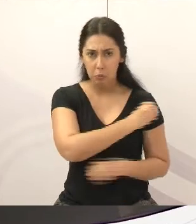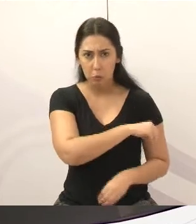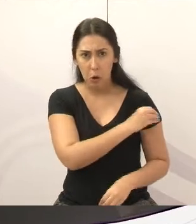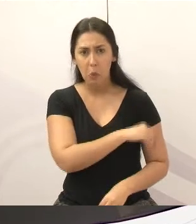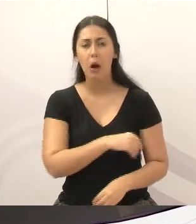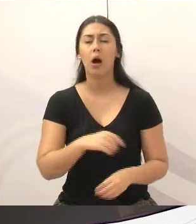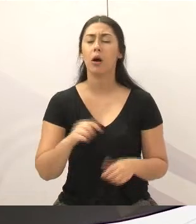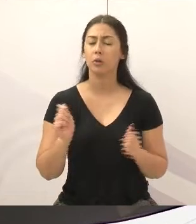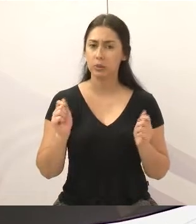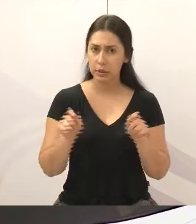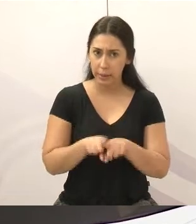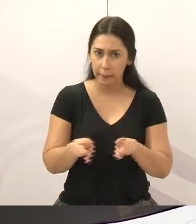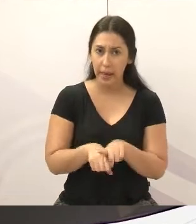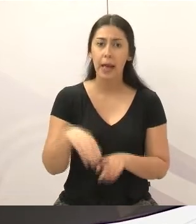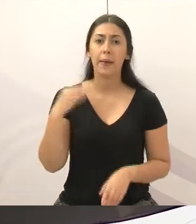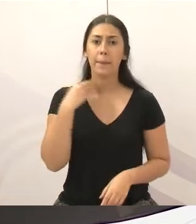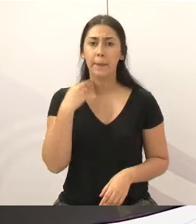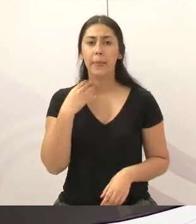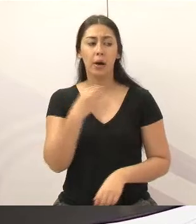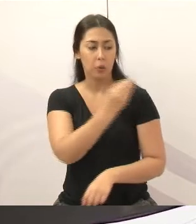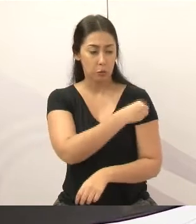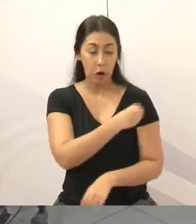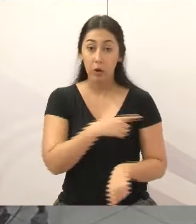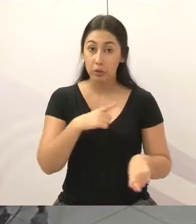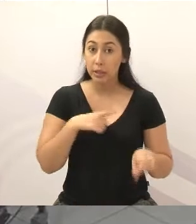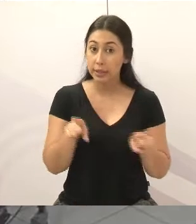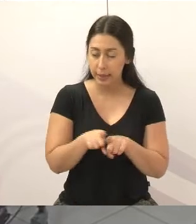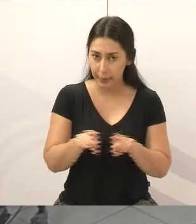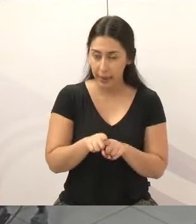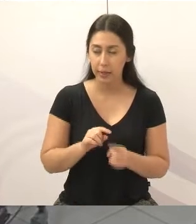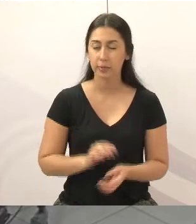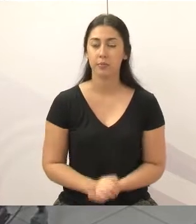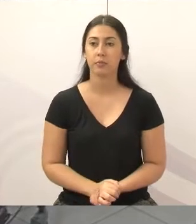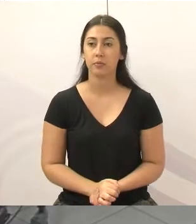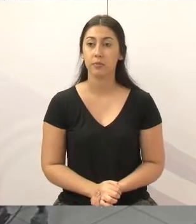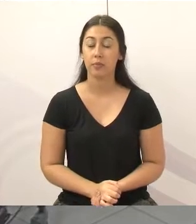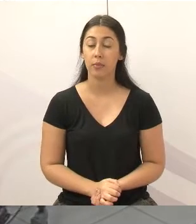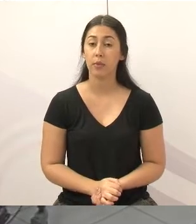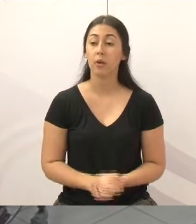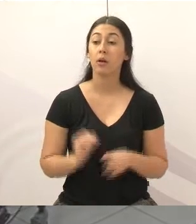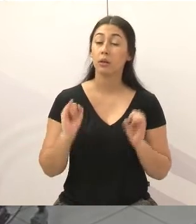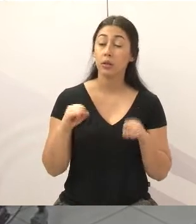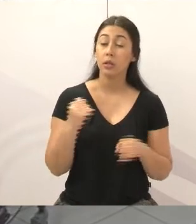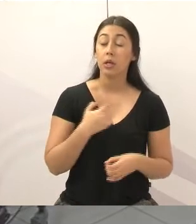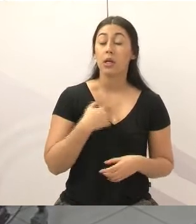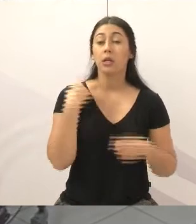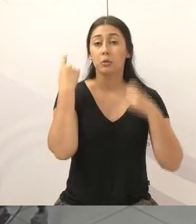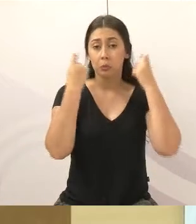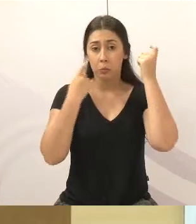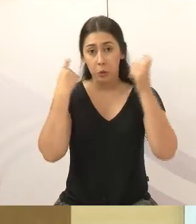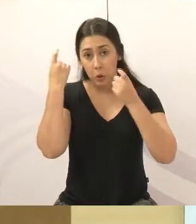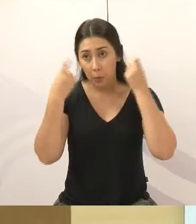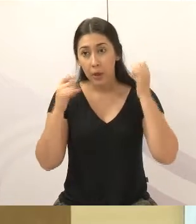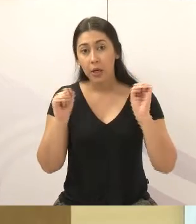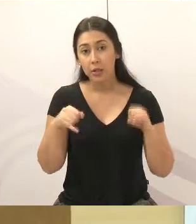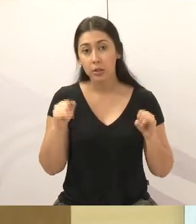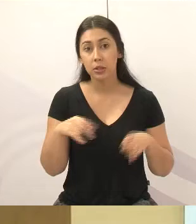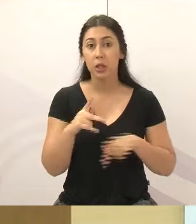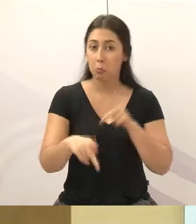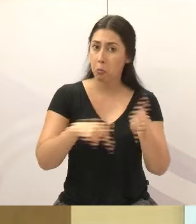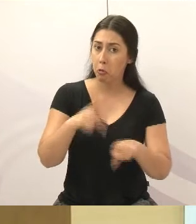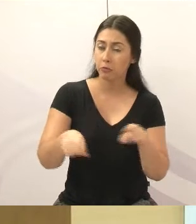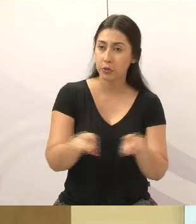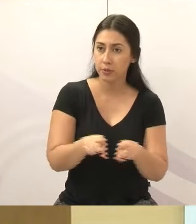às atividades. É isso que visa esse projeto. É verdade, é o que eu falei, existe uma preocupação por parte de todos nós, claro, inclusive da população e